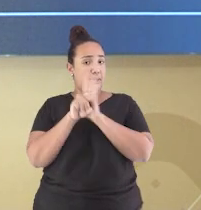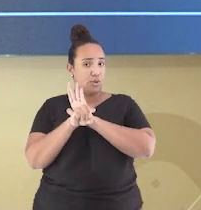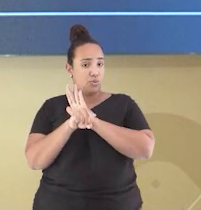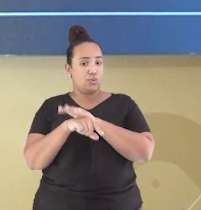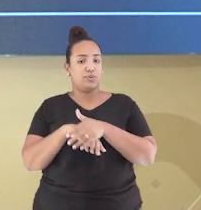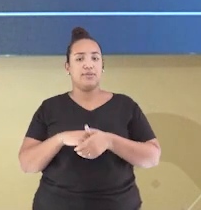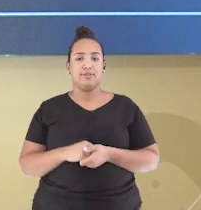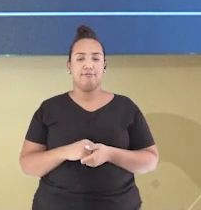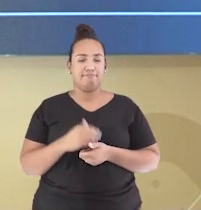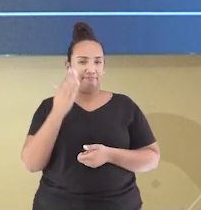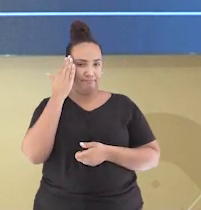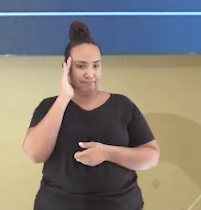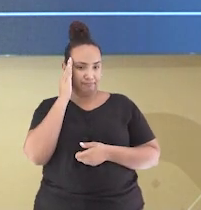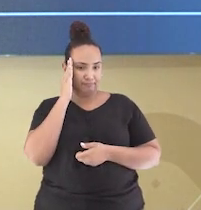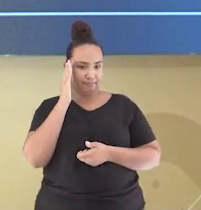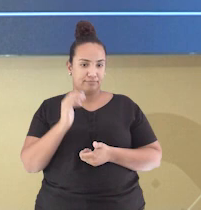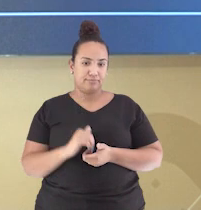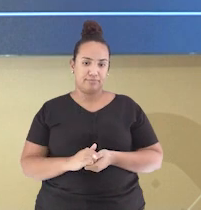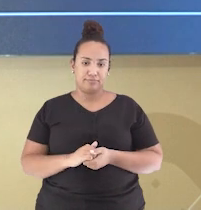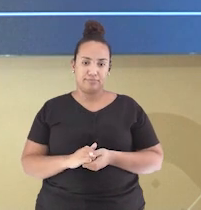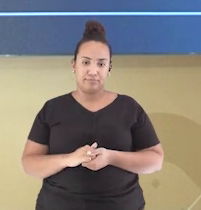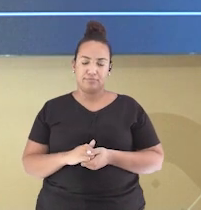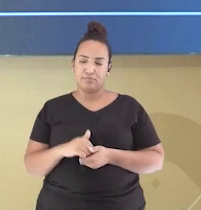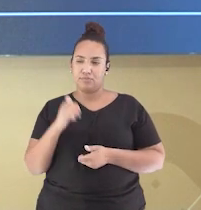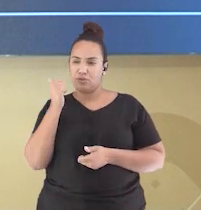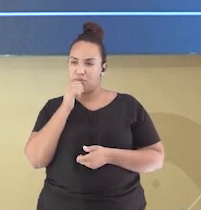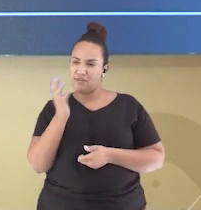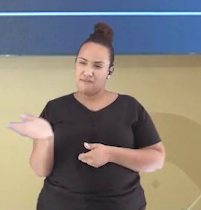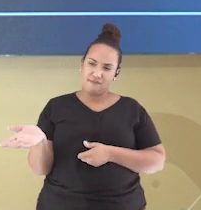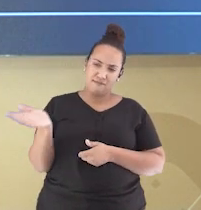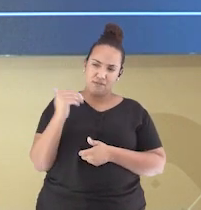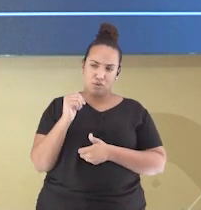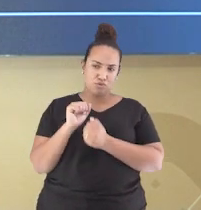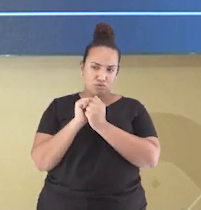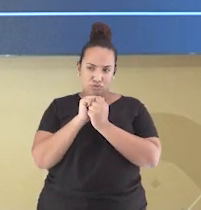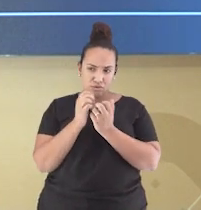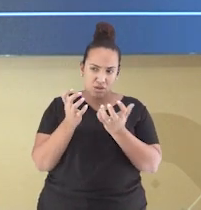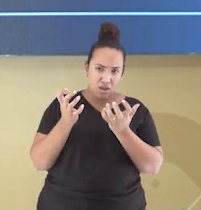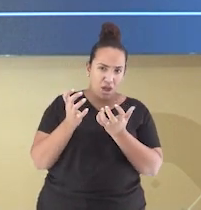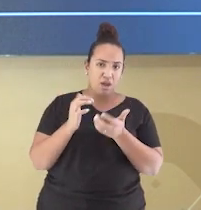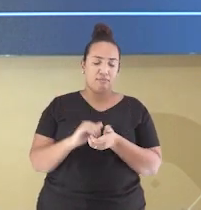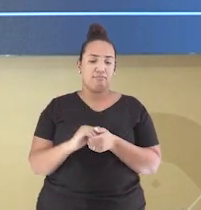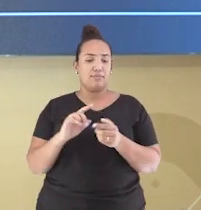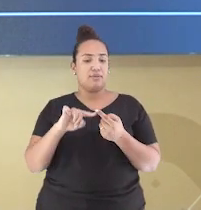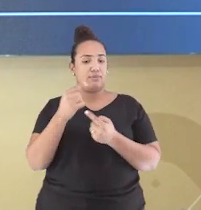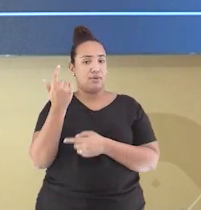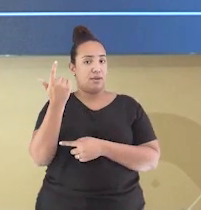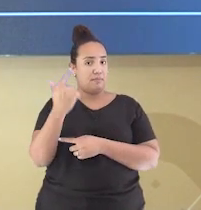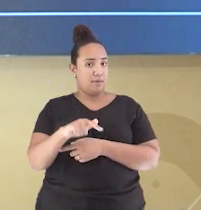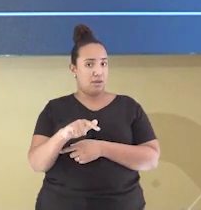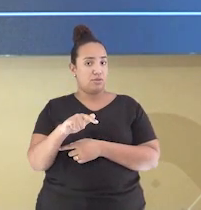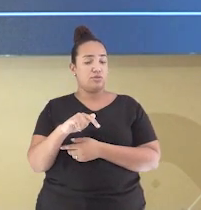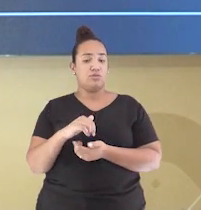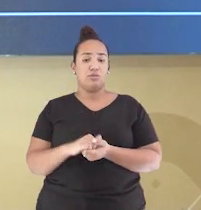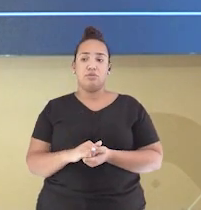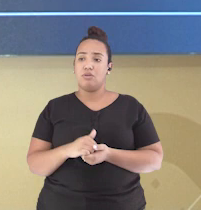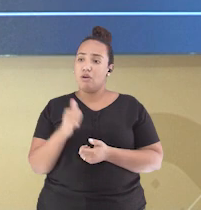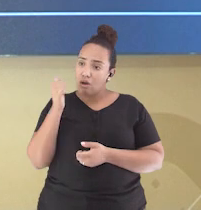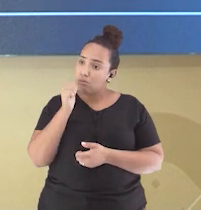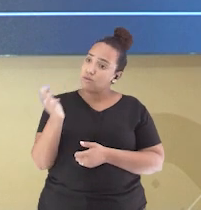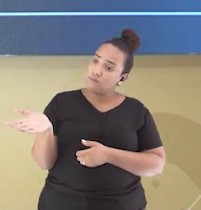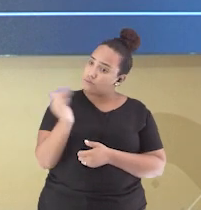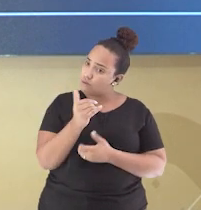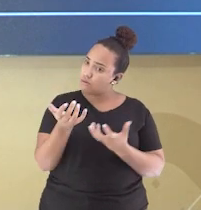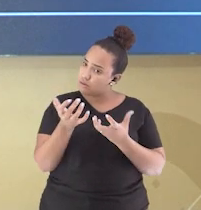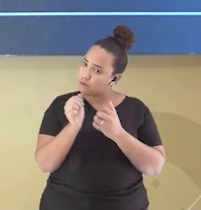pergunta. Compreenderam? Ou garota, você não quer ir? Depois ele repete como se estivesse perguntando com mais força. Ô